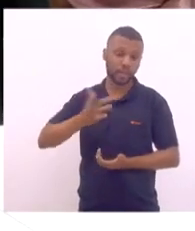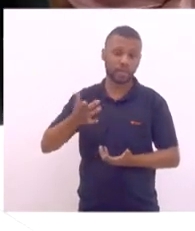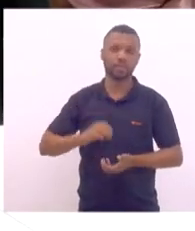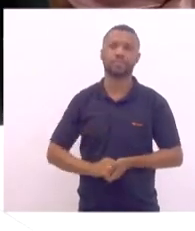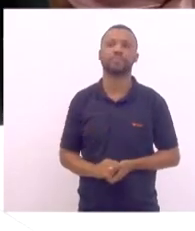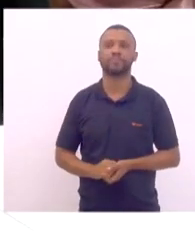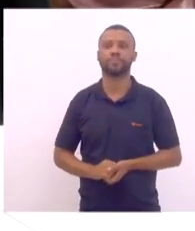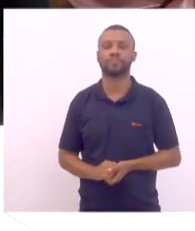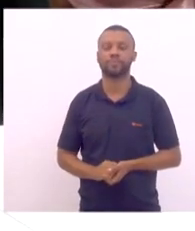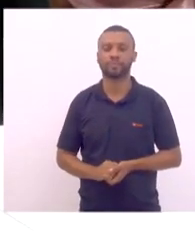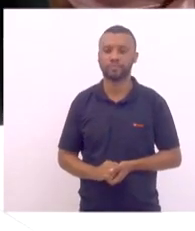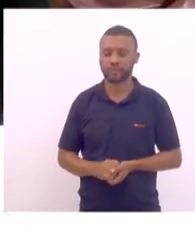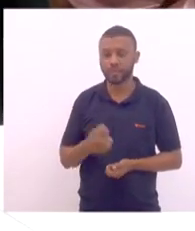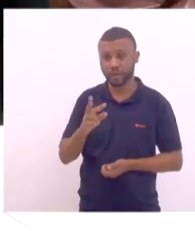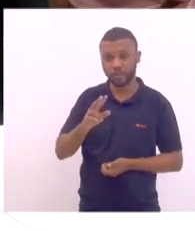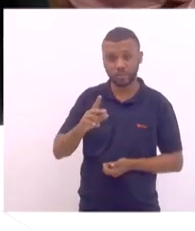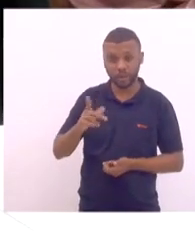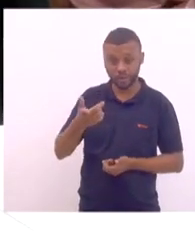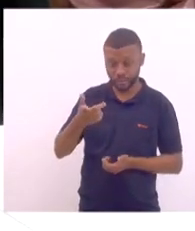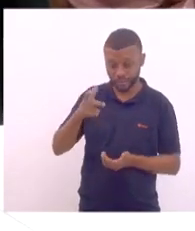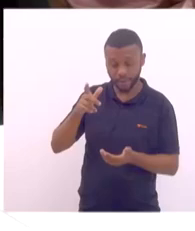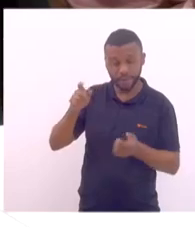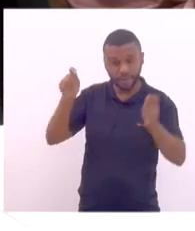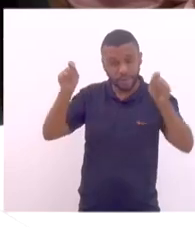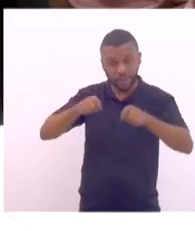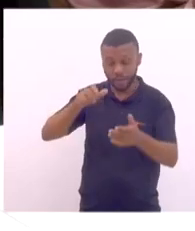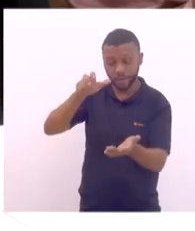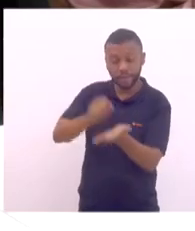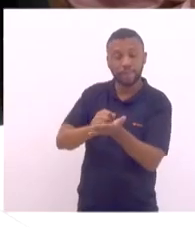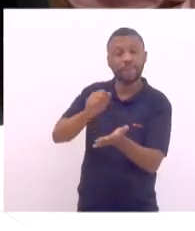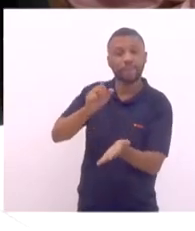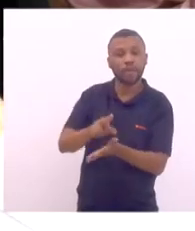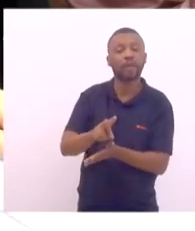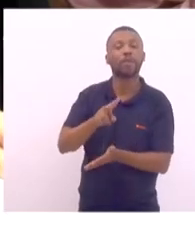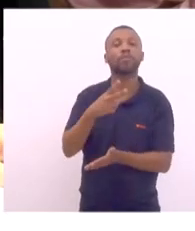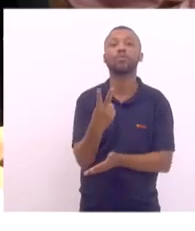Não, vai ficar duas tabelas em vigor. Mas o